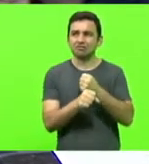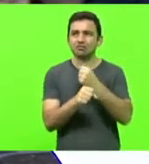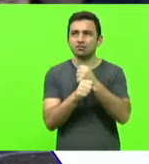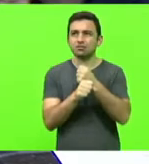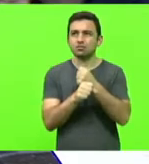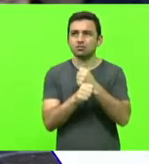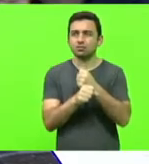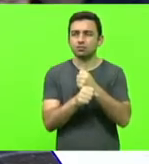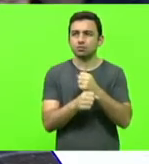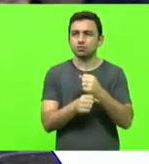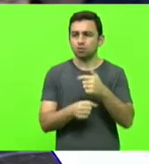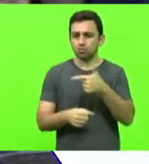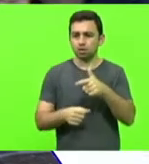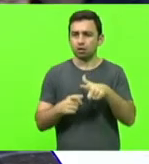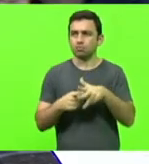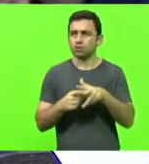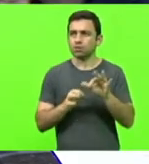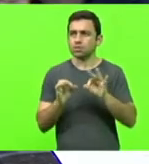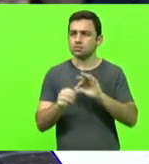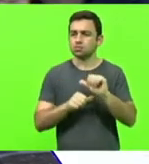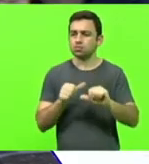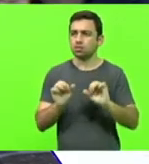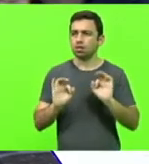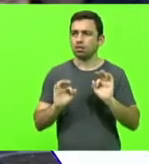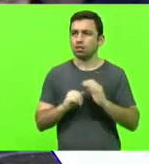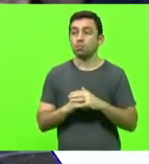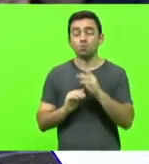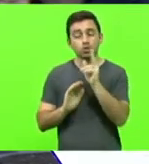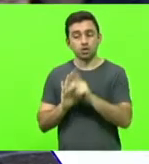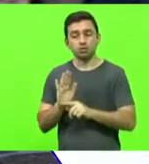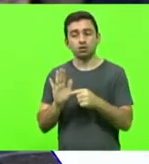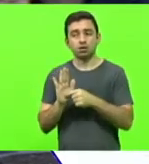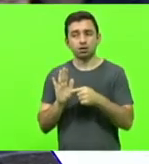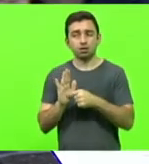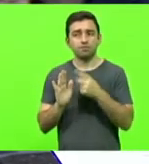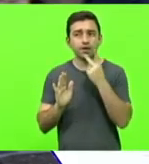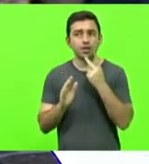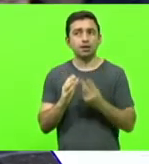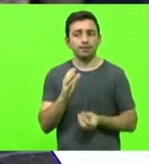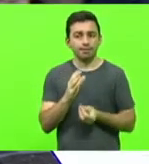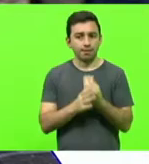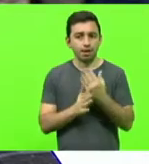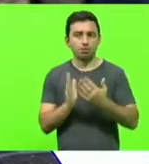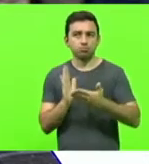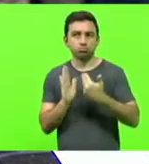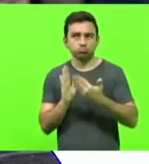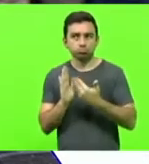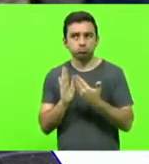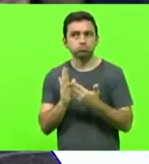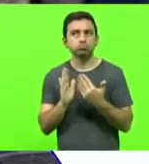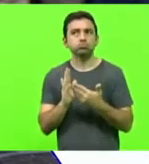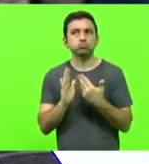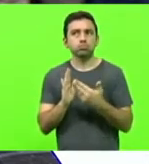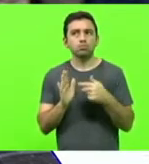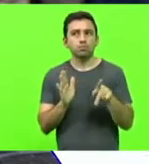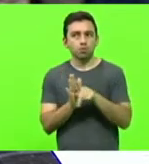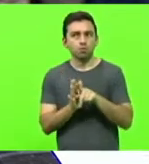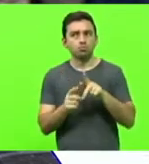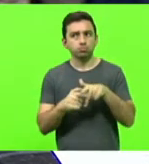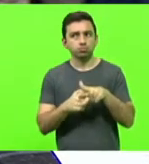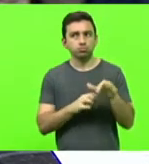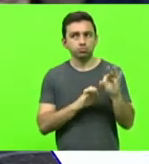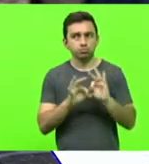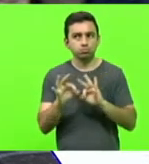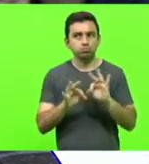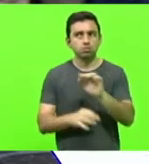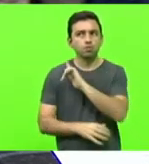recebiam manutenção. Então, o que o projeto prevê? A criação de um manual para a manutenção das obras realizadas pelo